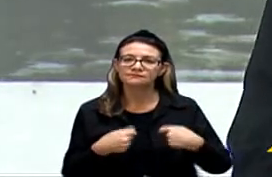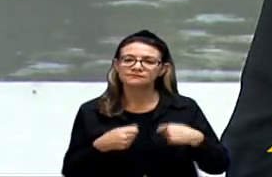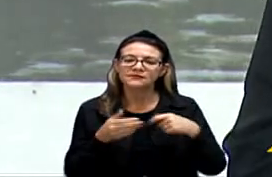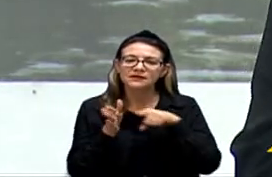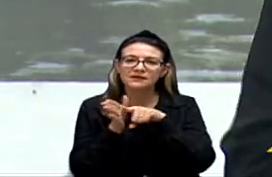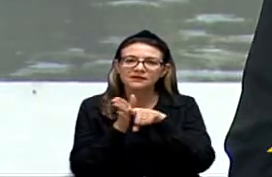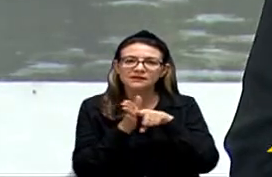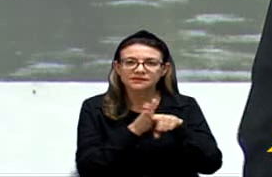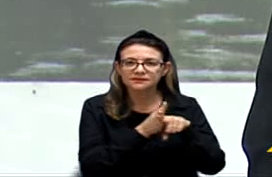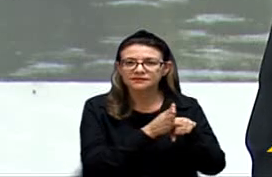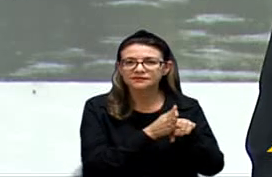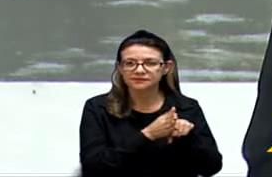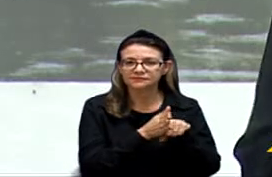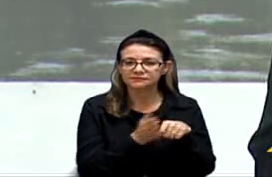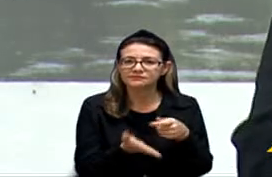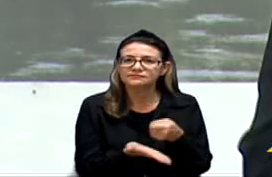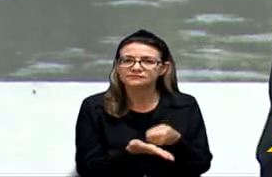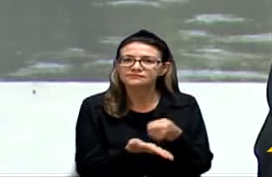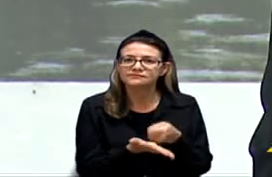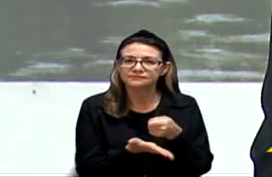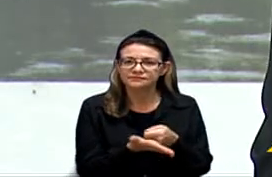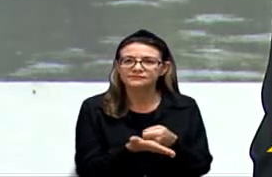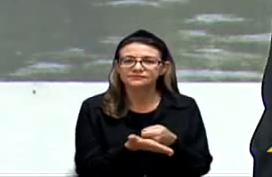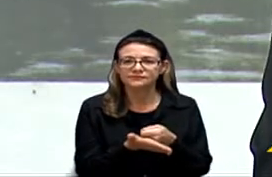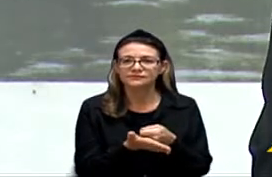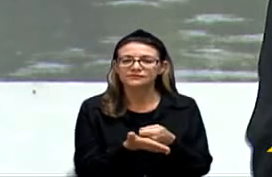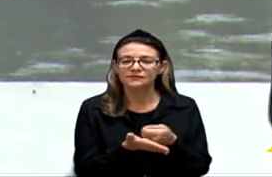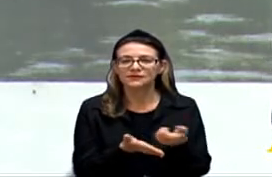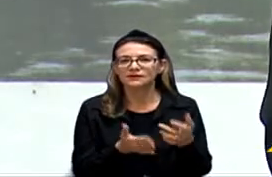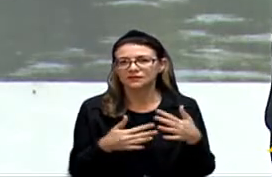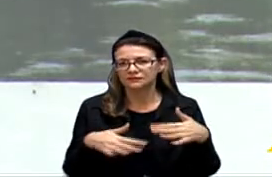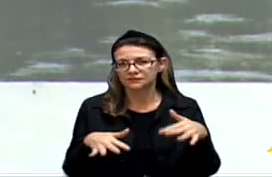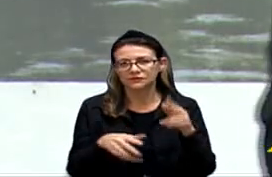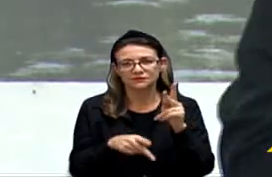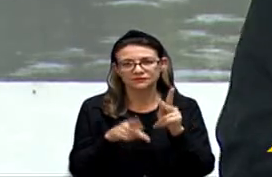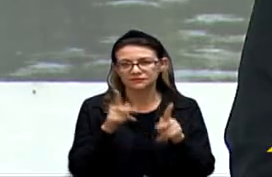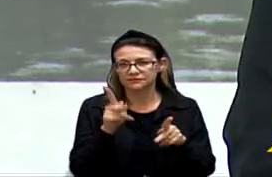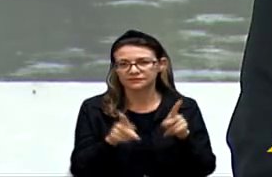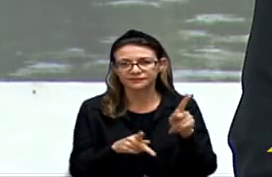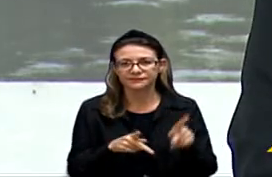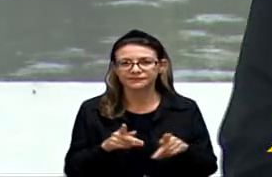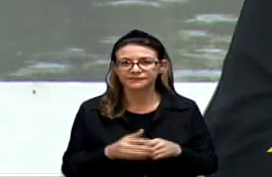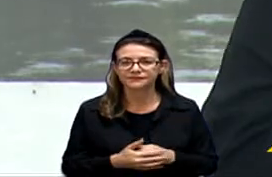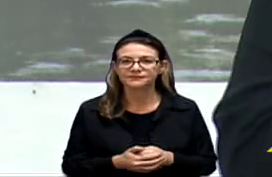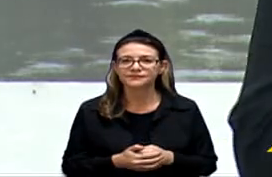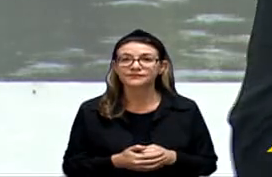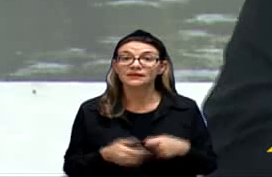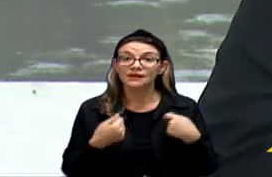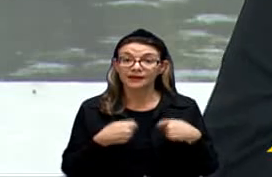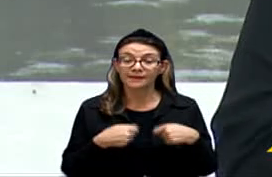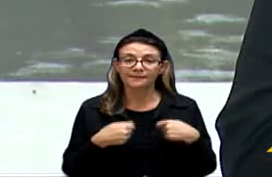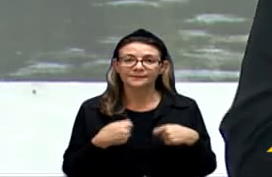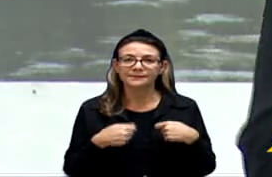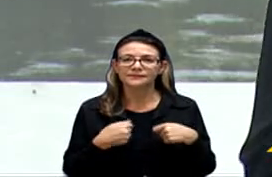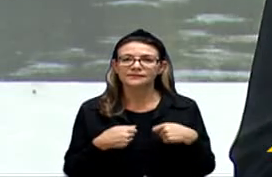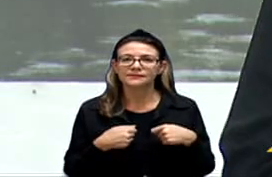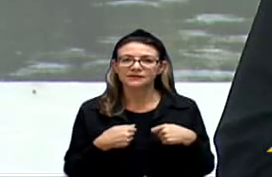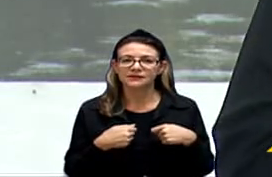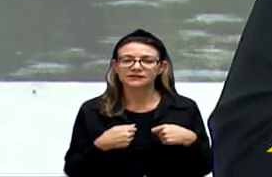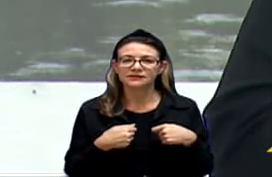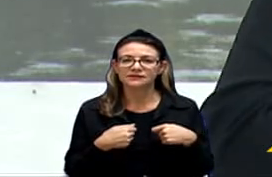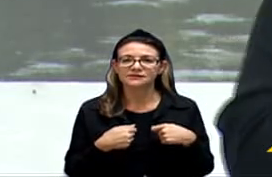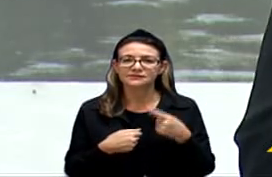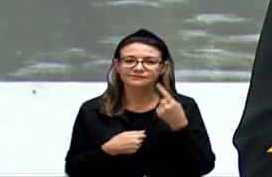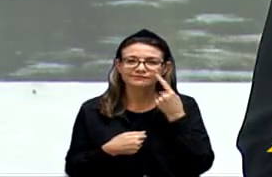situações e serviços necessários para população Sorocabana um desses que é a necessidade aí das razões né a gente está vendo